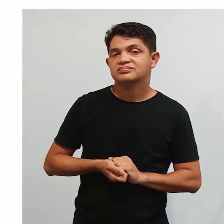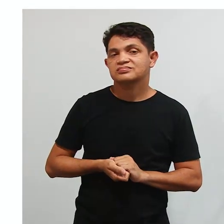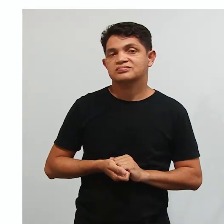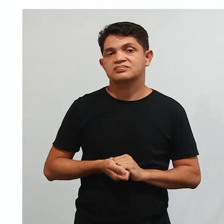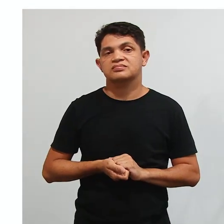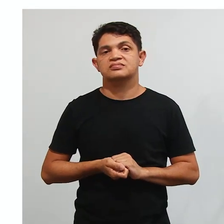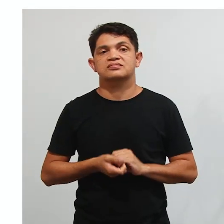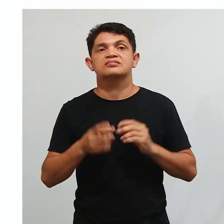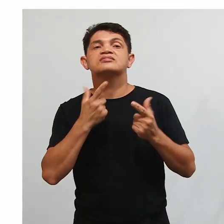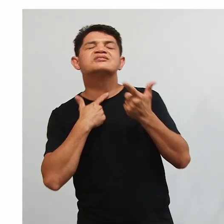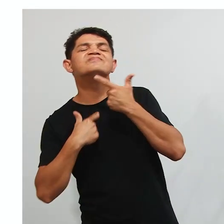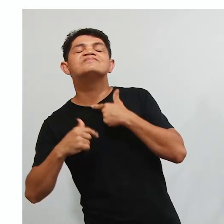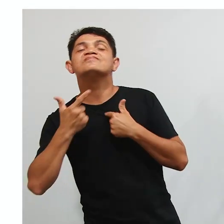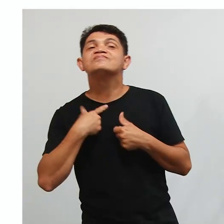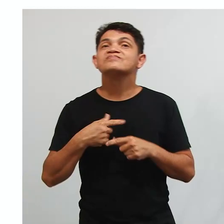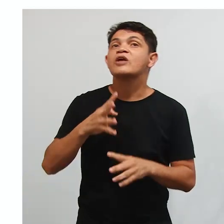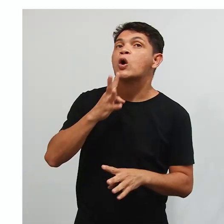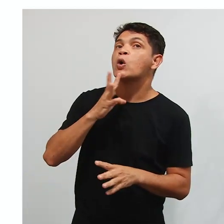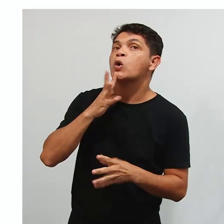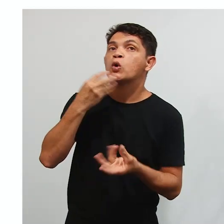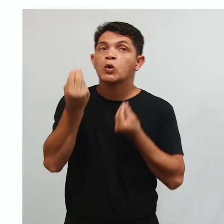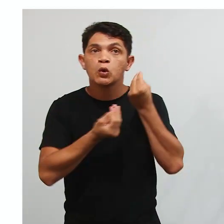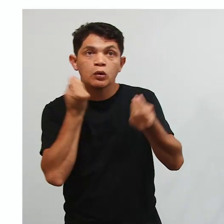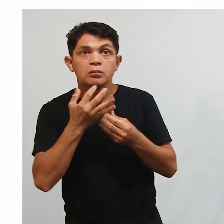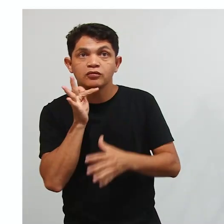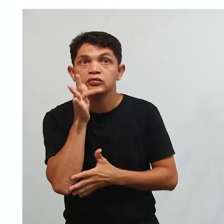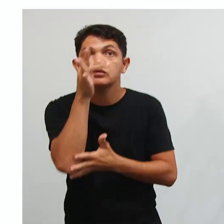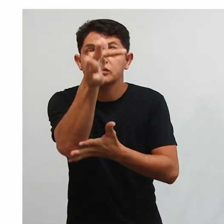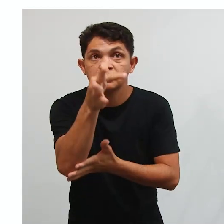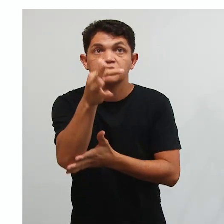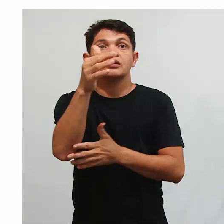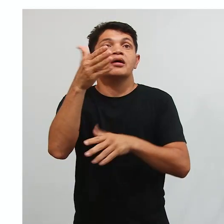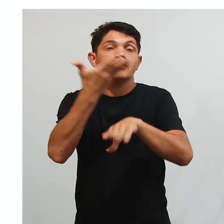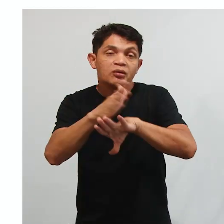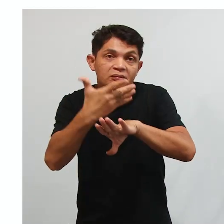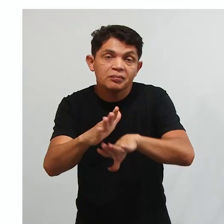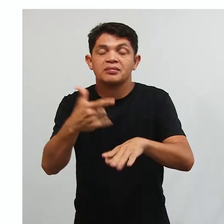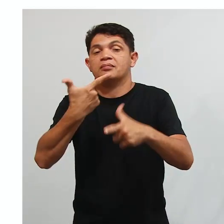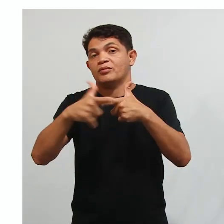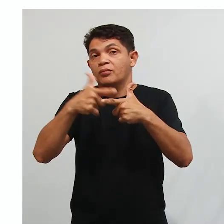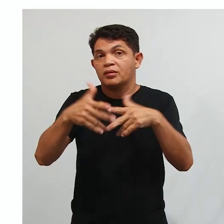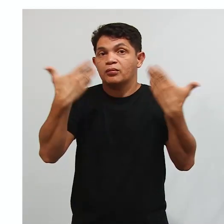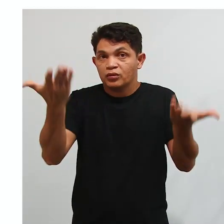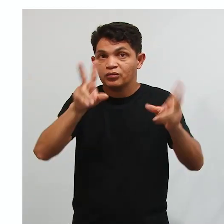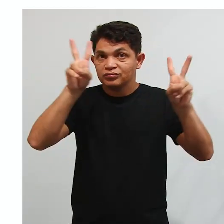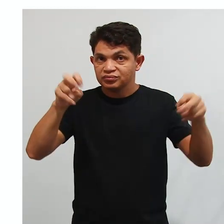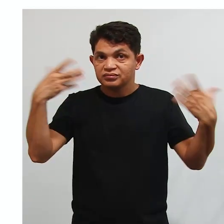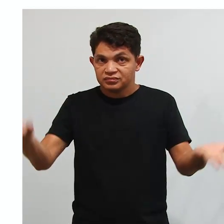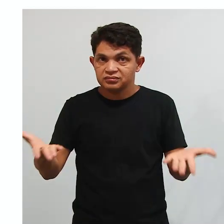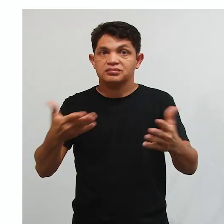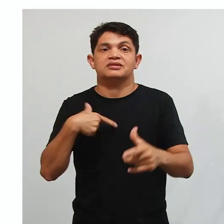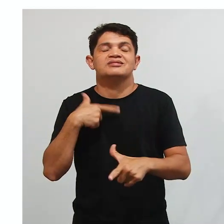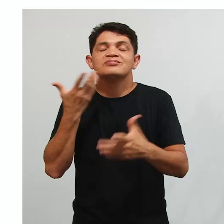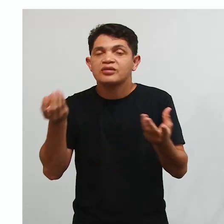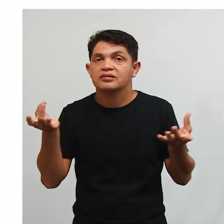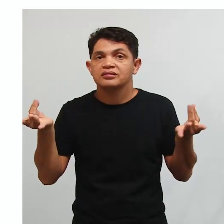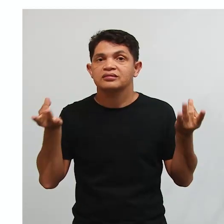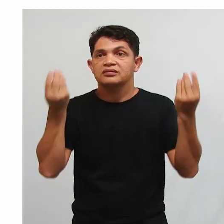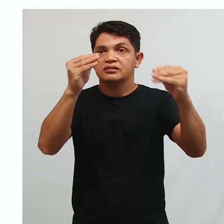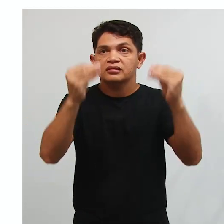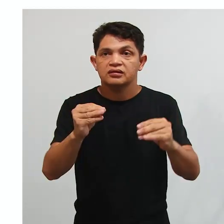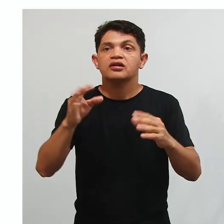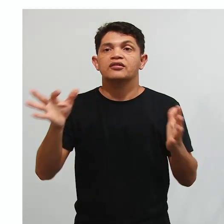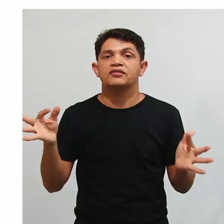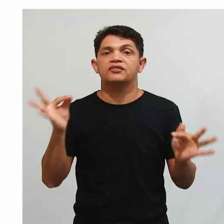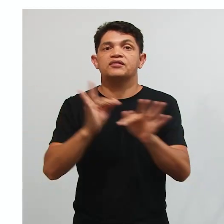eh uma vontade de solucionar lá na frente algum problema prático Então ela já já já está sendo feita com